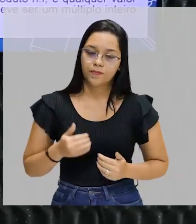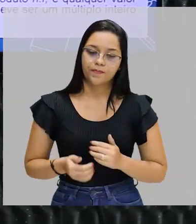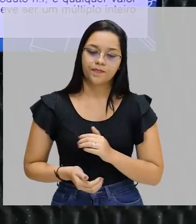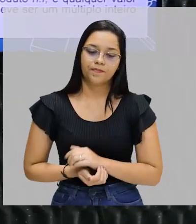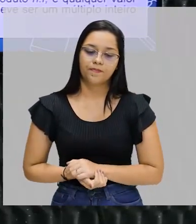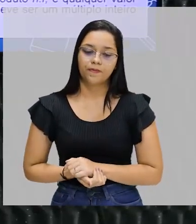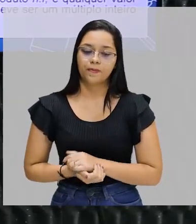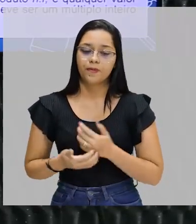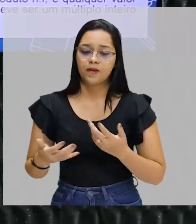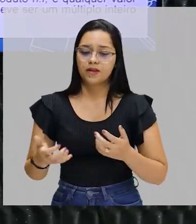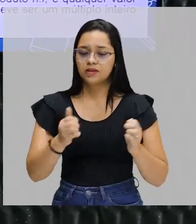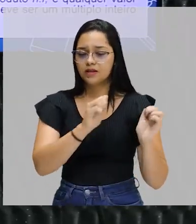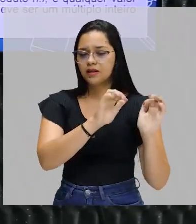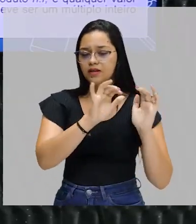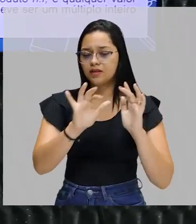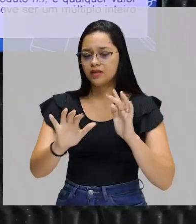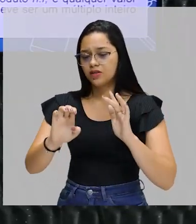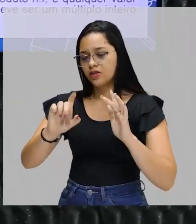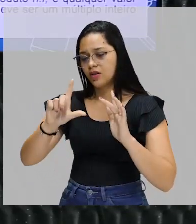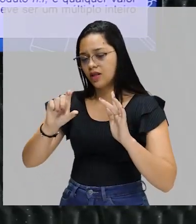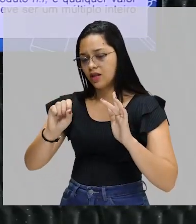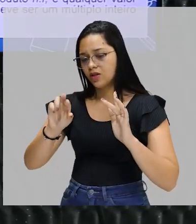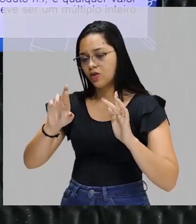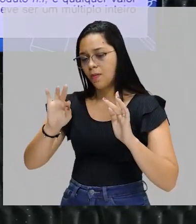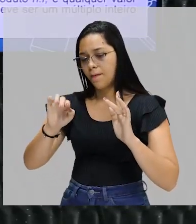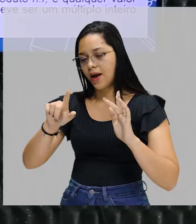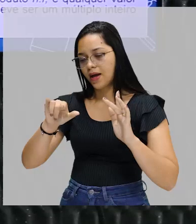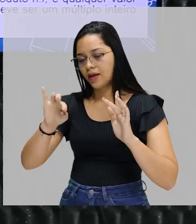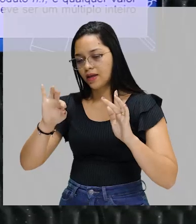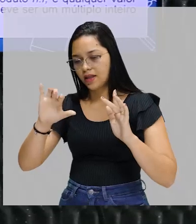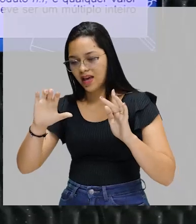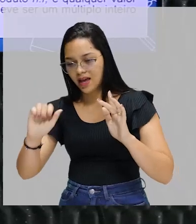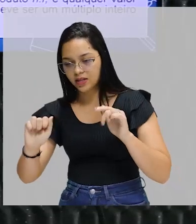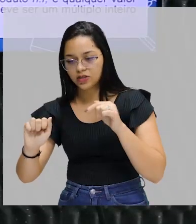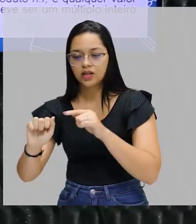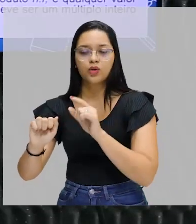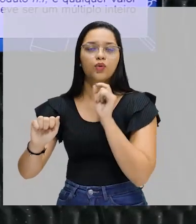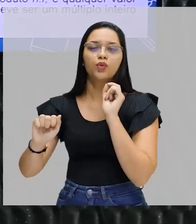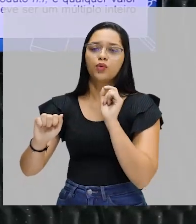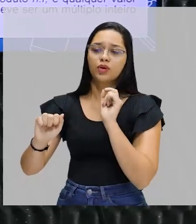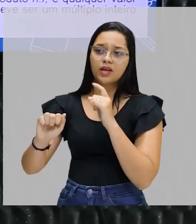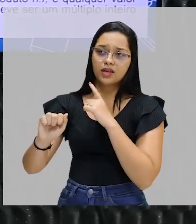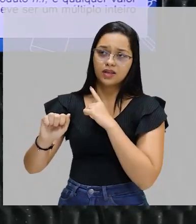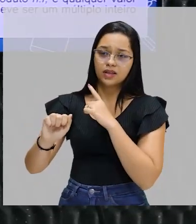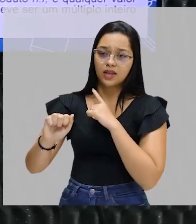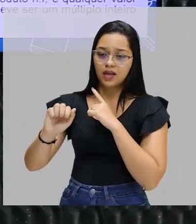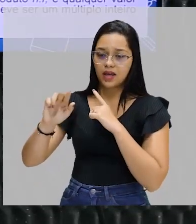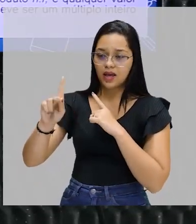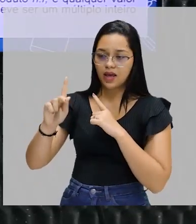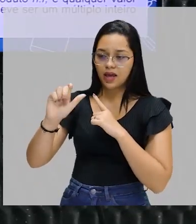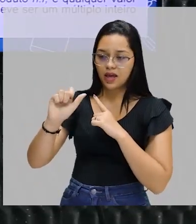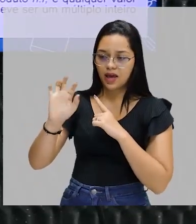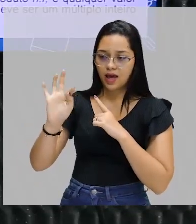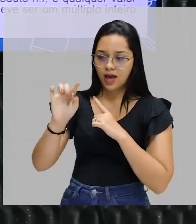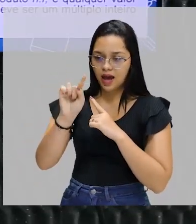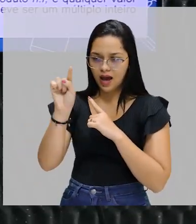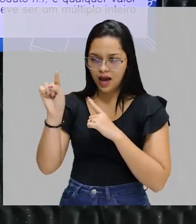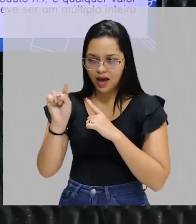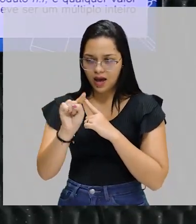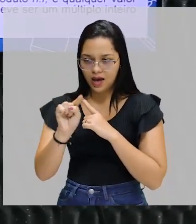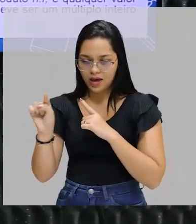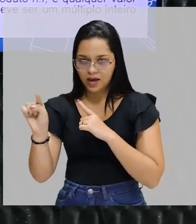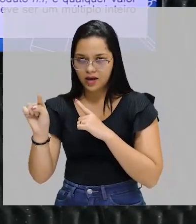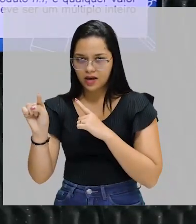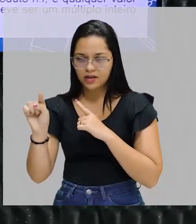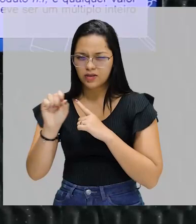Bom, então essa radiação de frequência eletromagnética, né, da frequência eletromagnética, ela é dado em Hertz, né, que é o segundo a